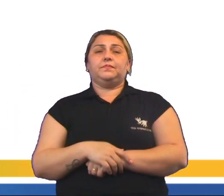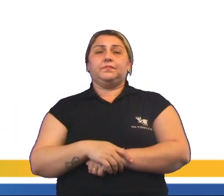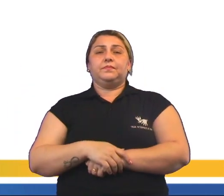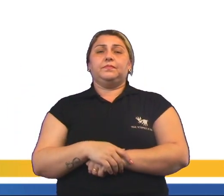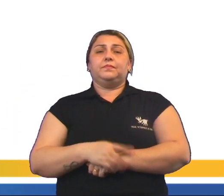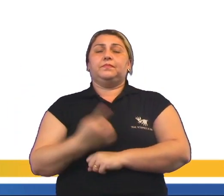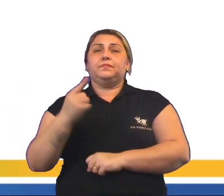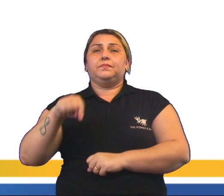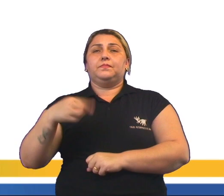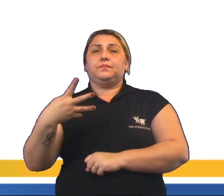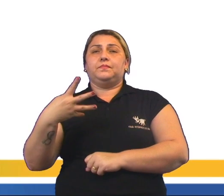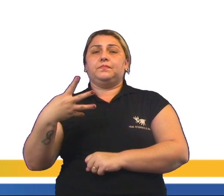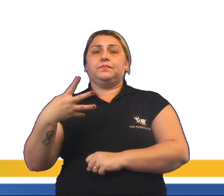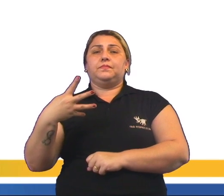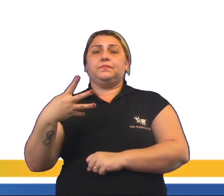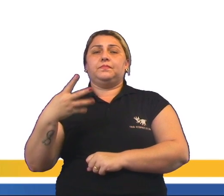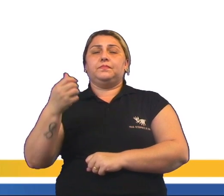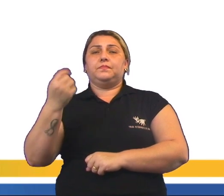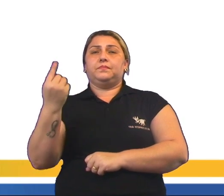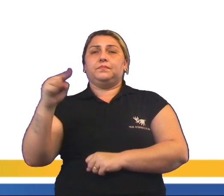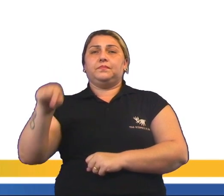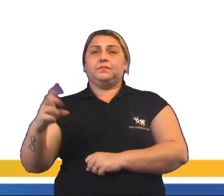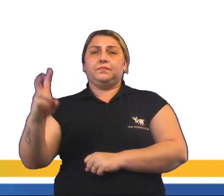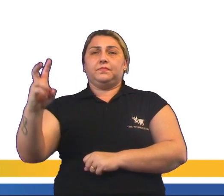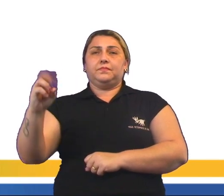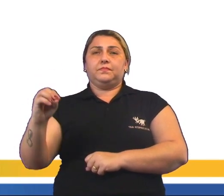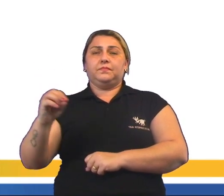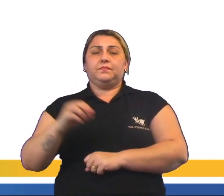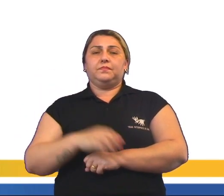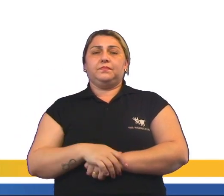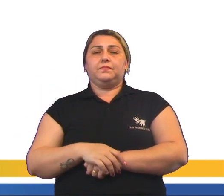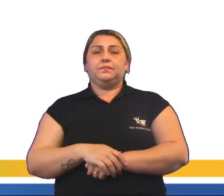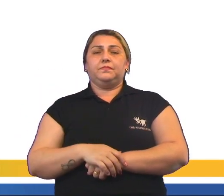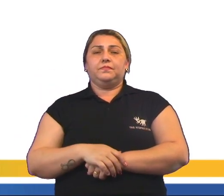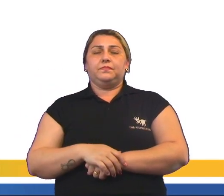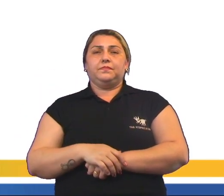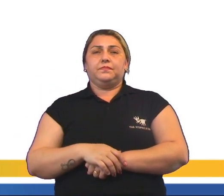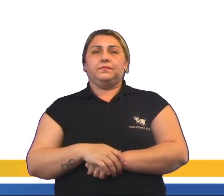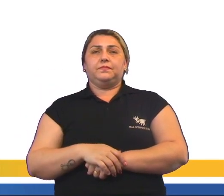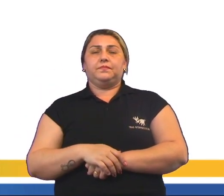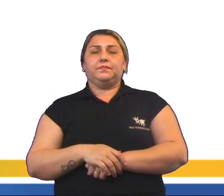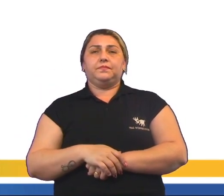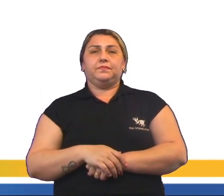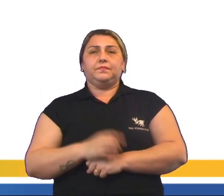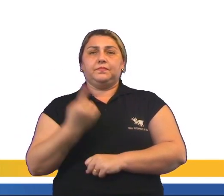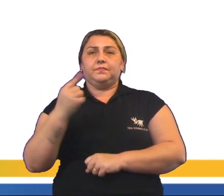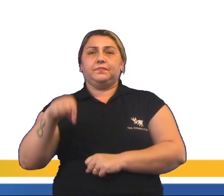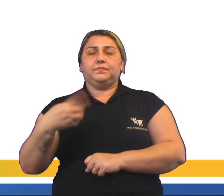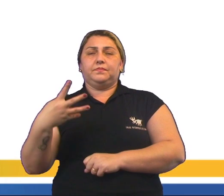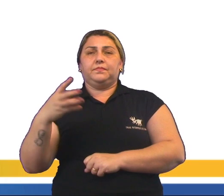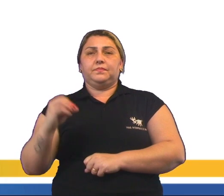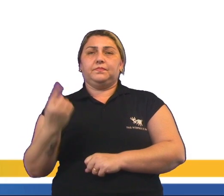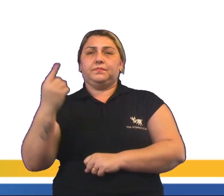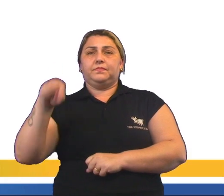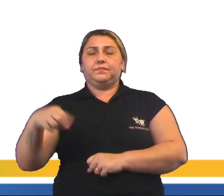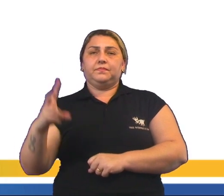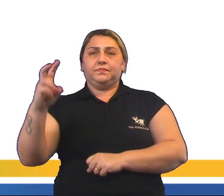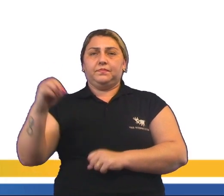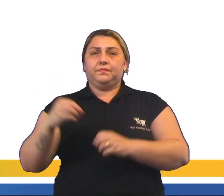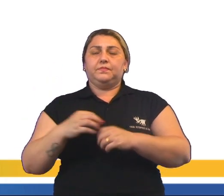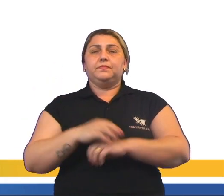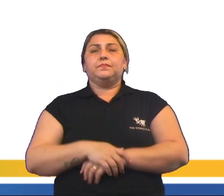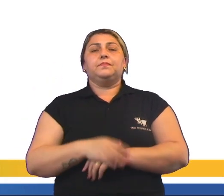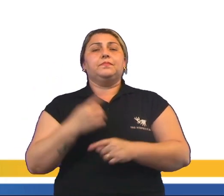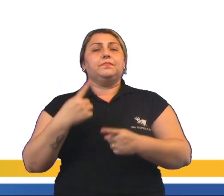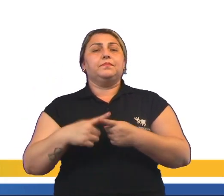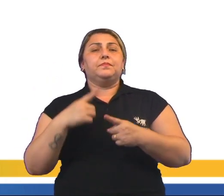aí entre 1,40 m e 1,50 m. 1,40 m fechado para 1,50 m